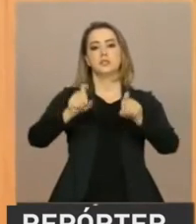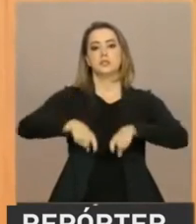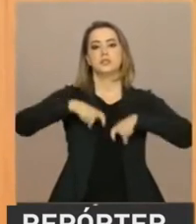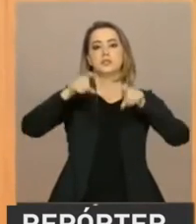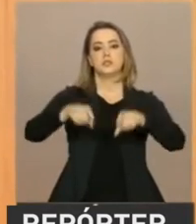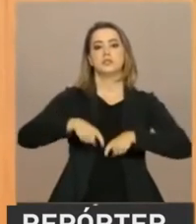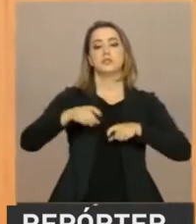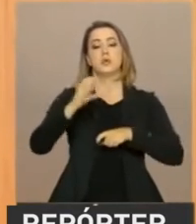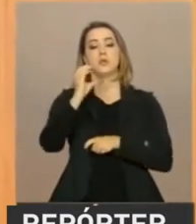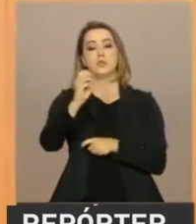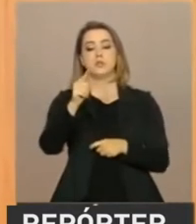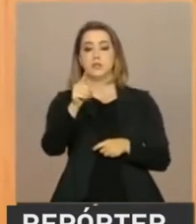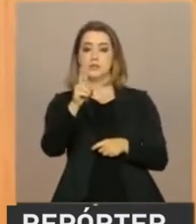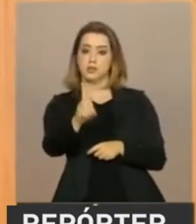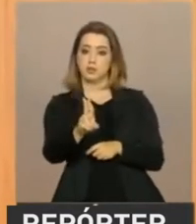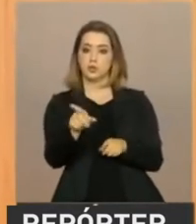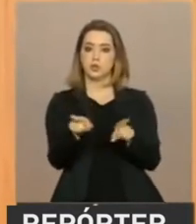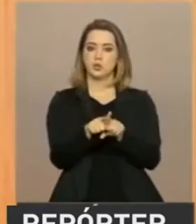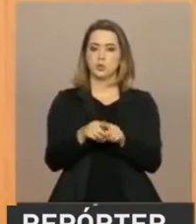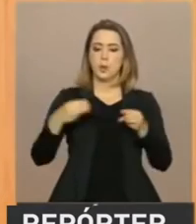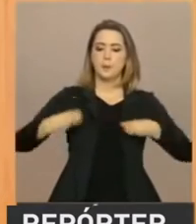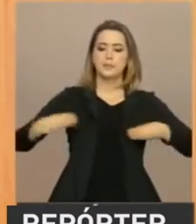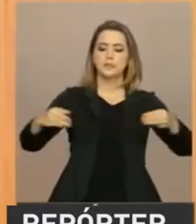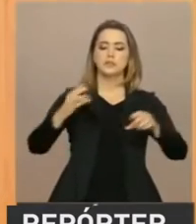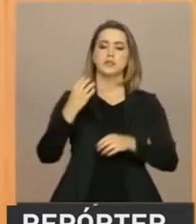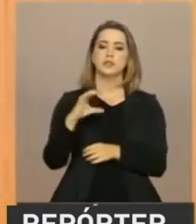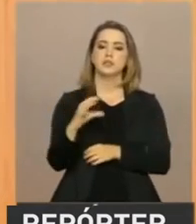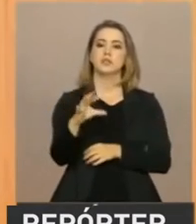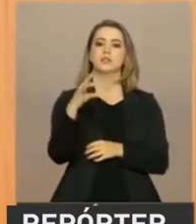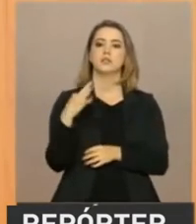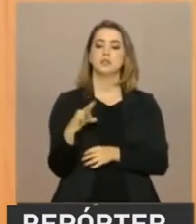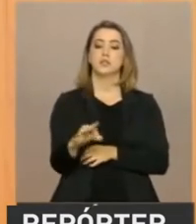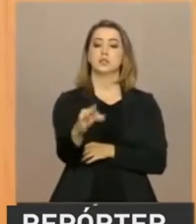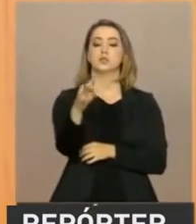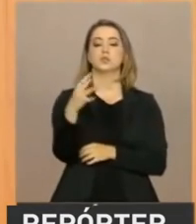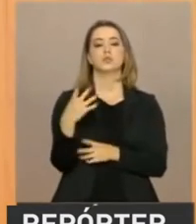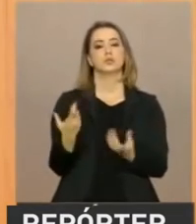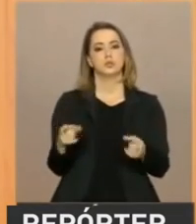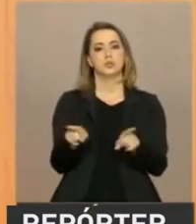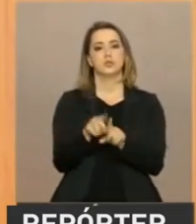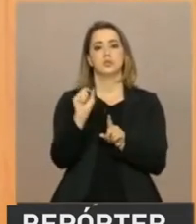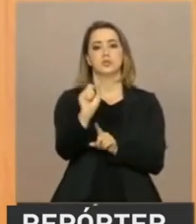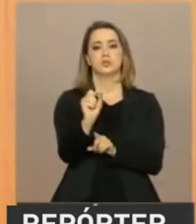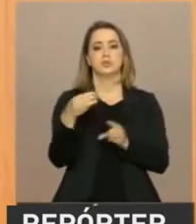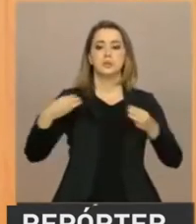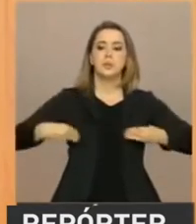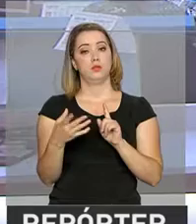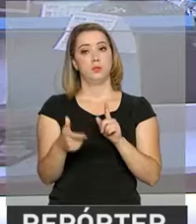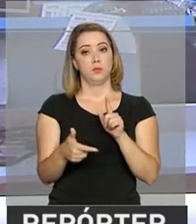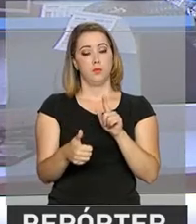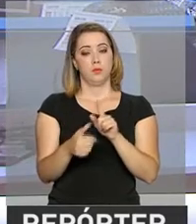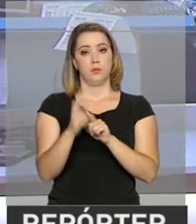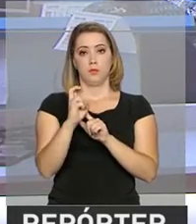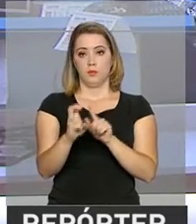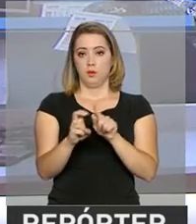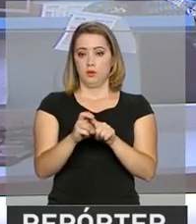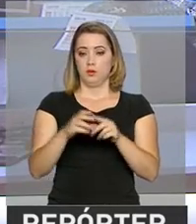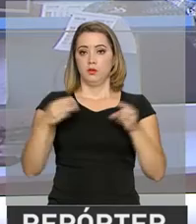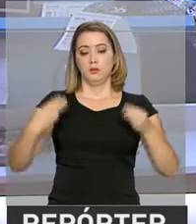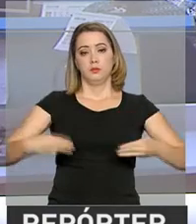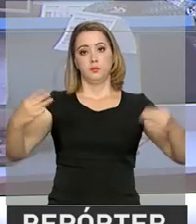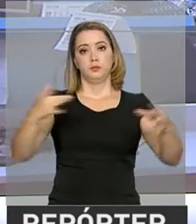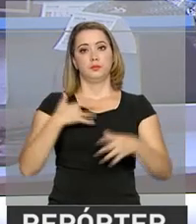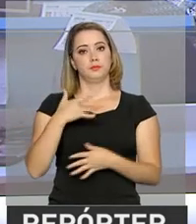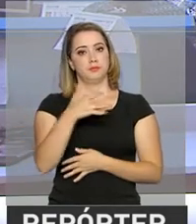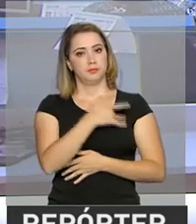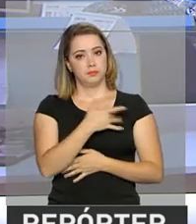ministério de ciência tecnologia e inovações e comunicações eo ministério da saúde tomara que dê